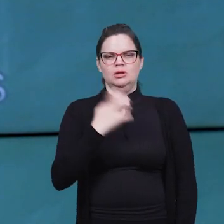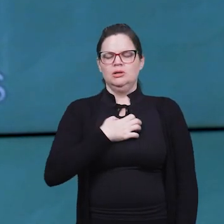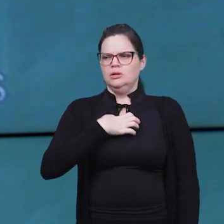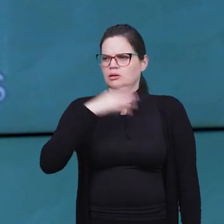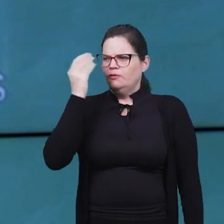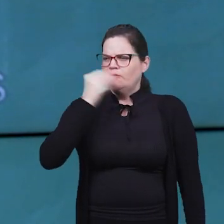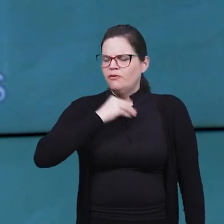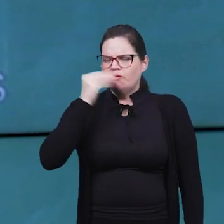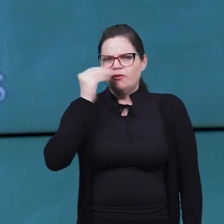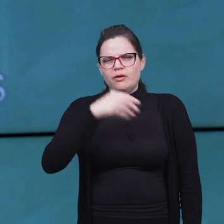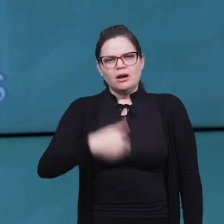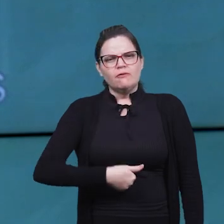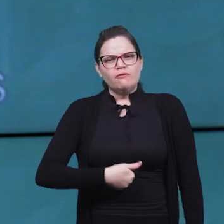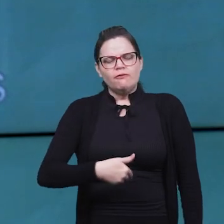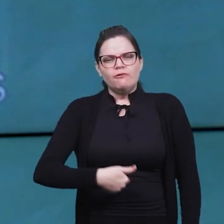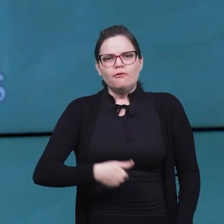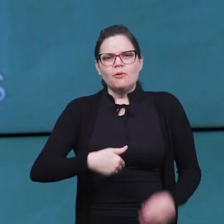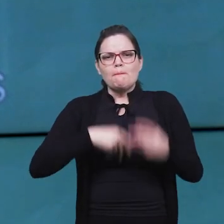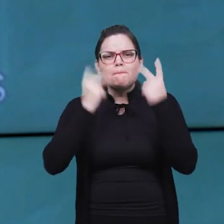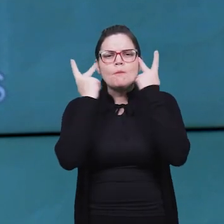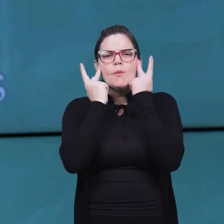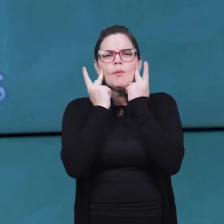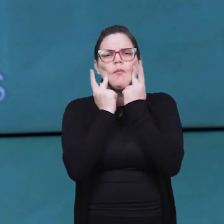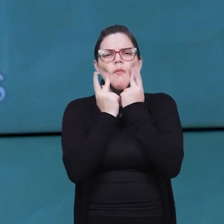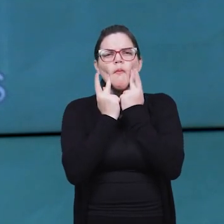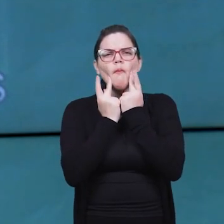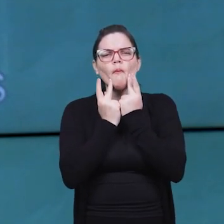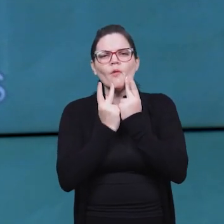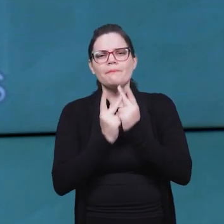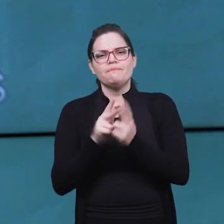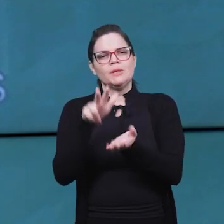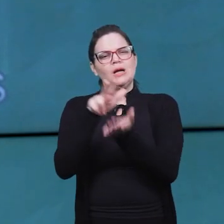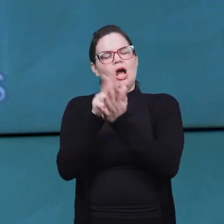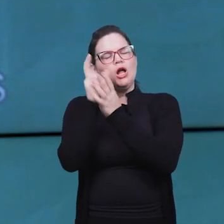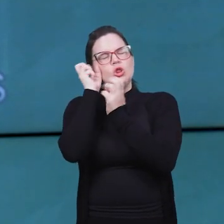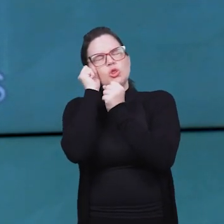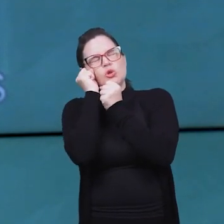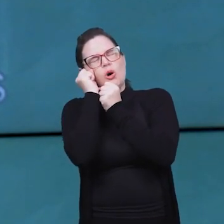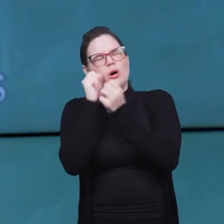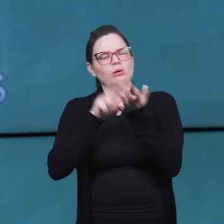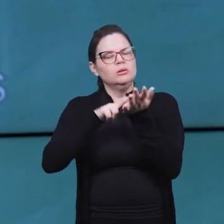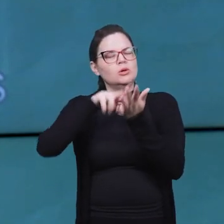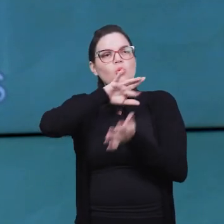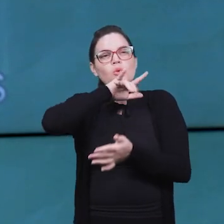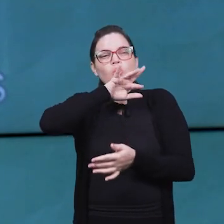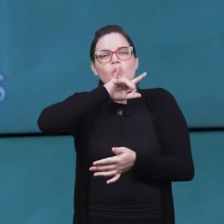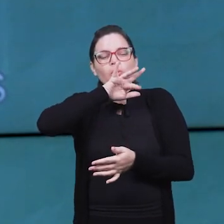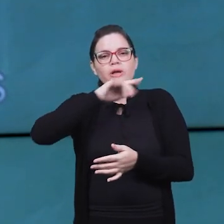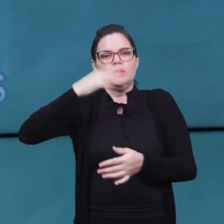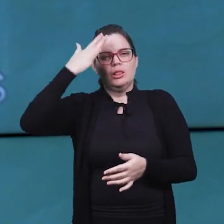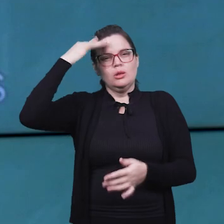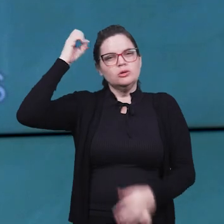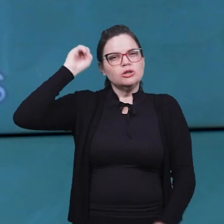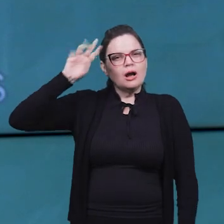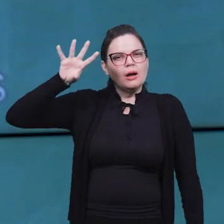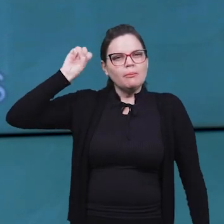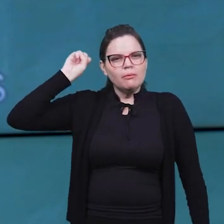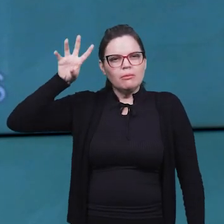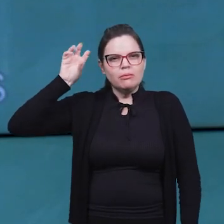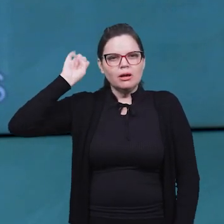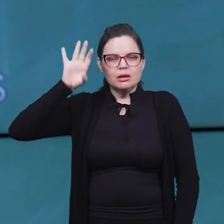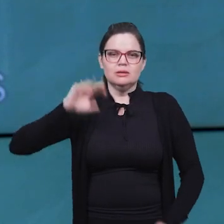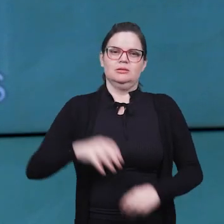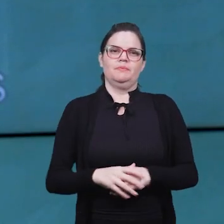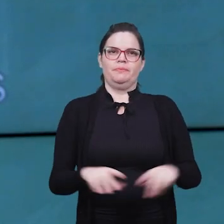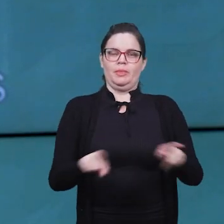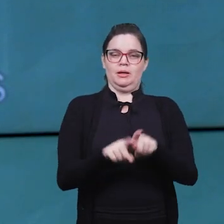fraqueza e de fome, palidez, pesadelos quando isso ocorre à noite, dores de cabeça. Em casos